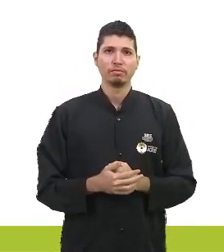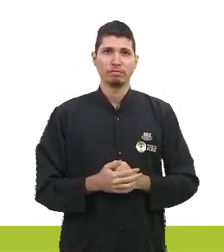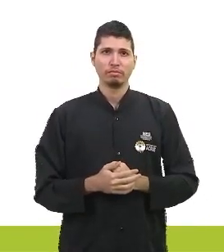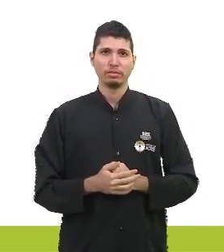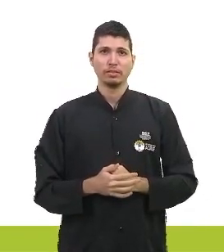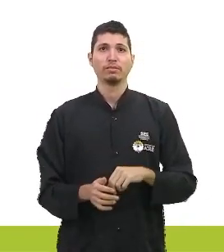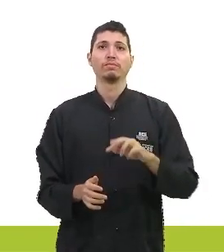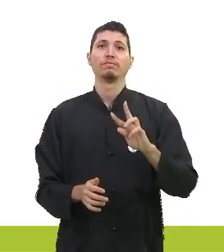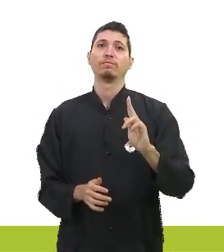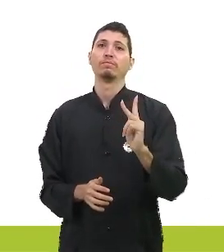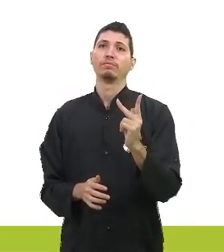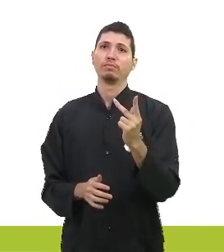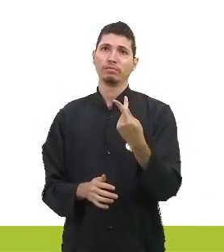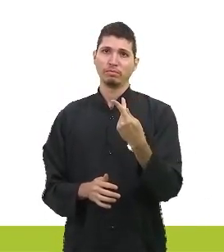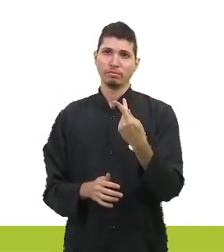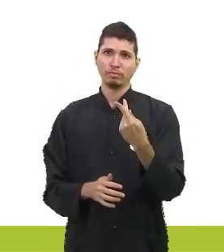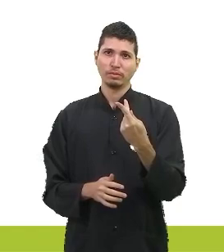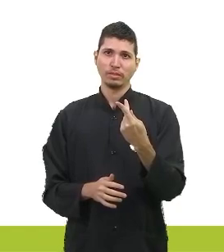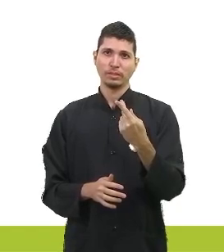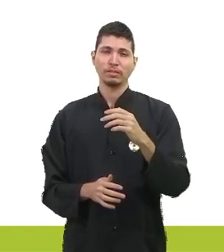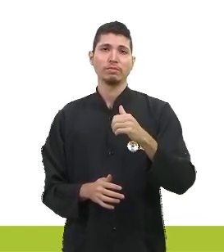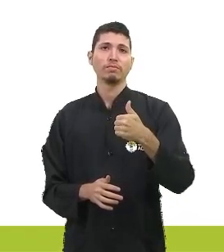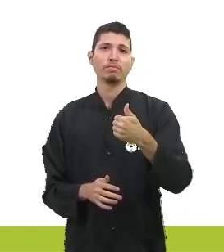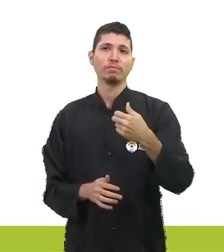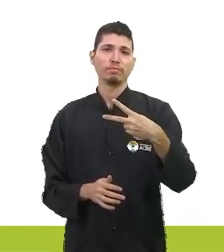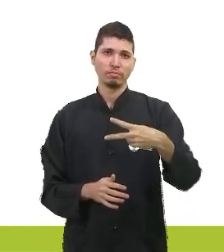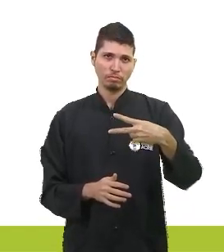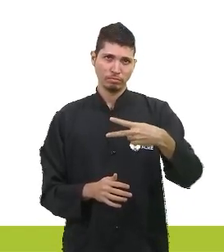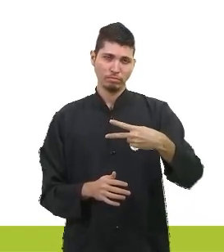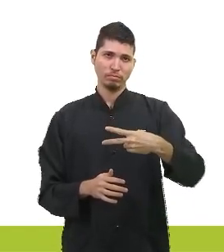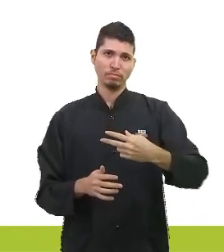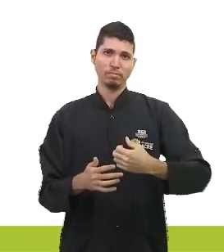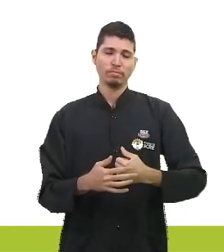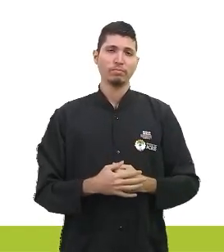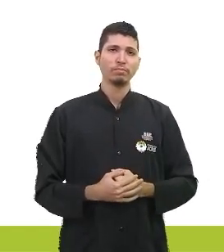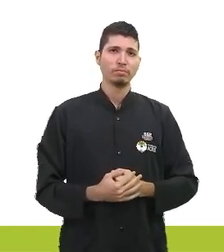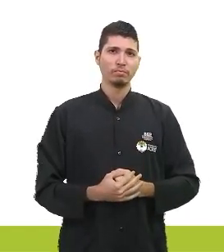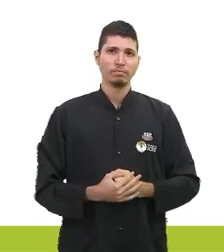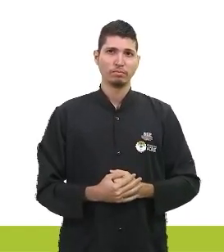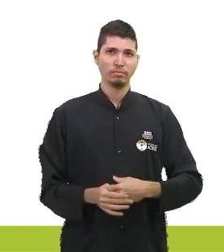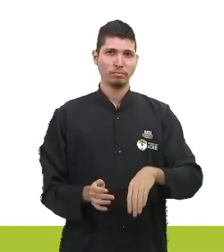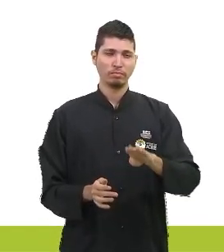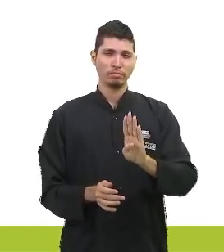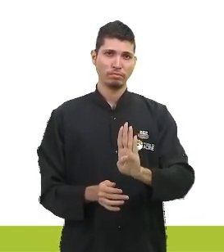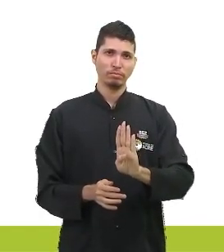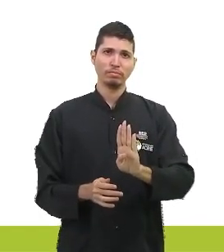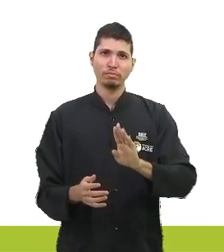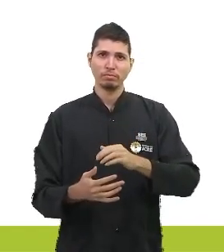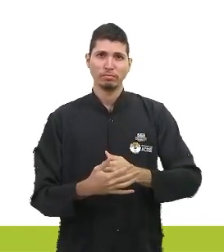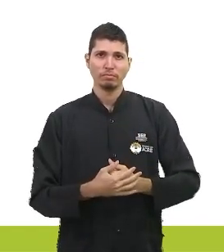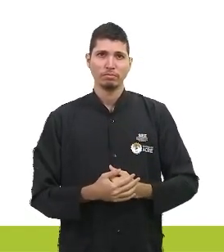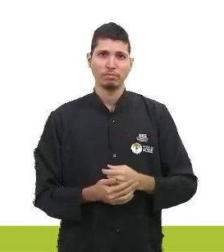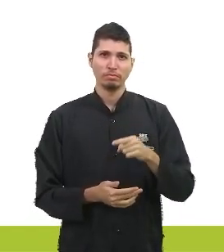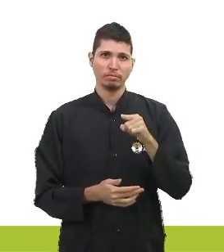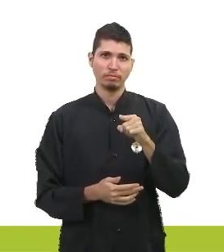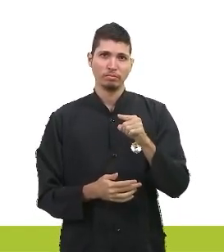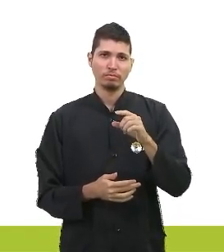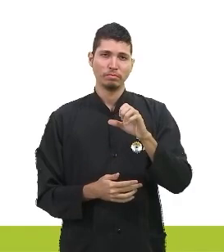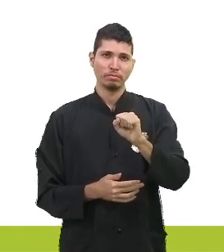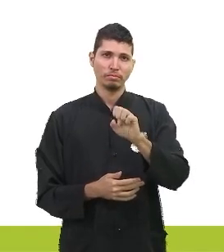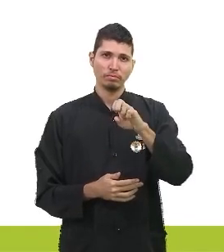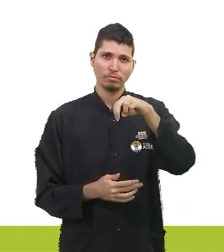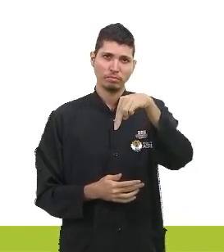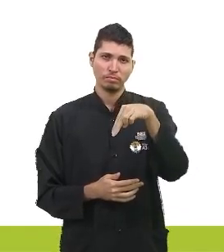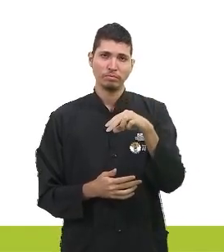H1 é igual a B vezes seno